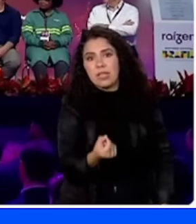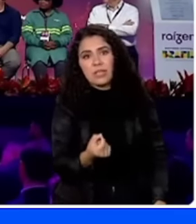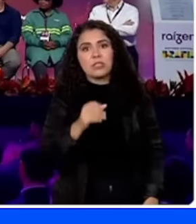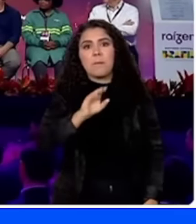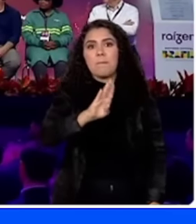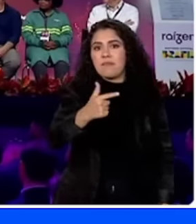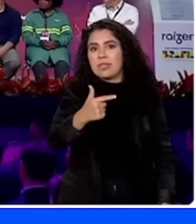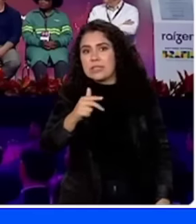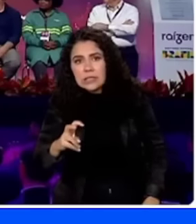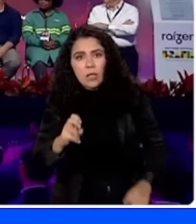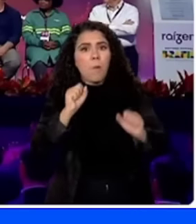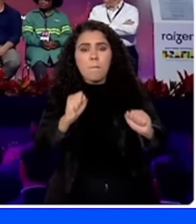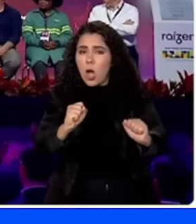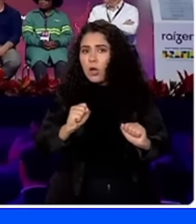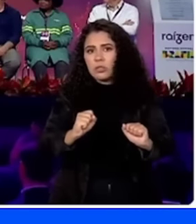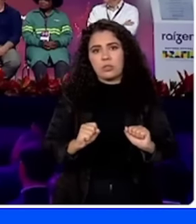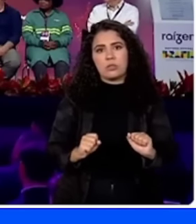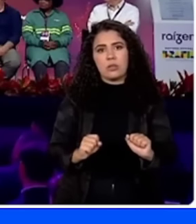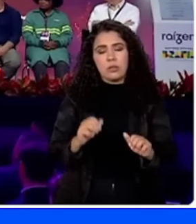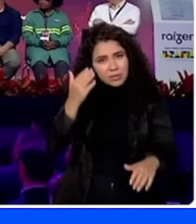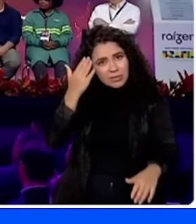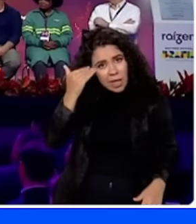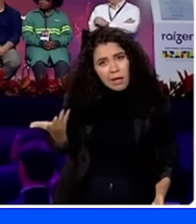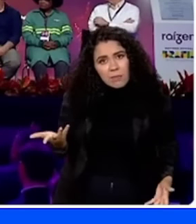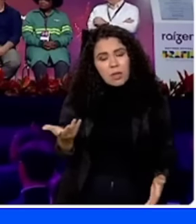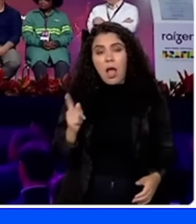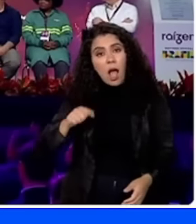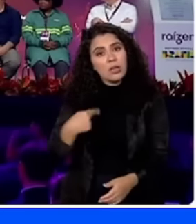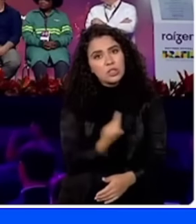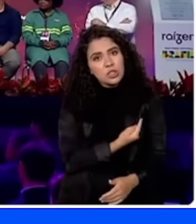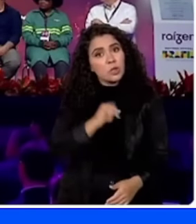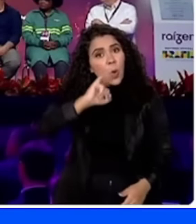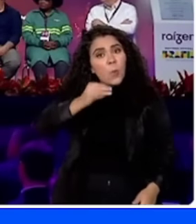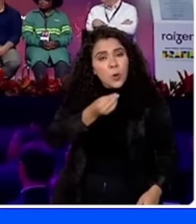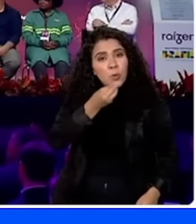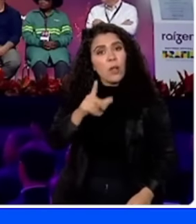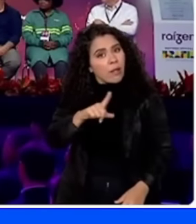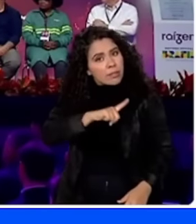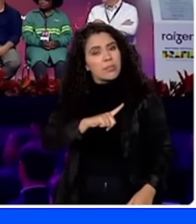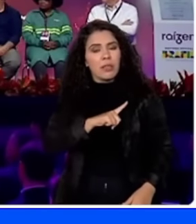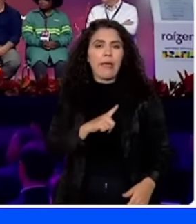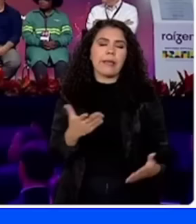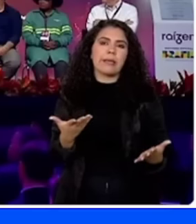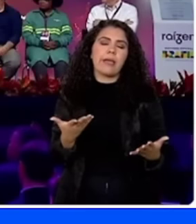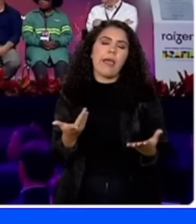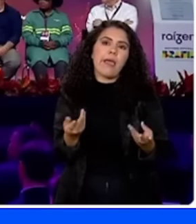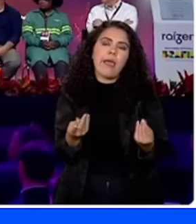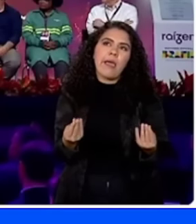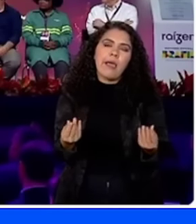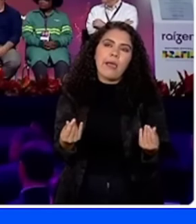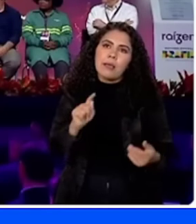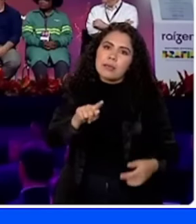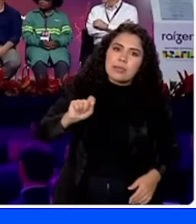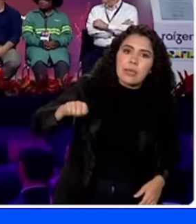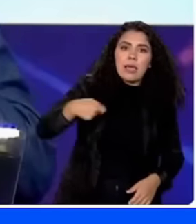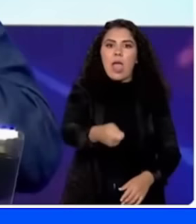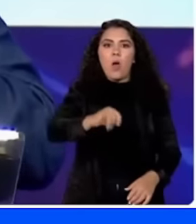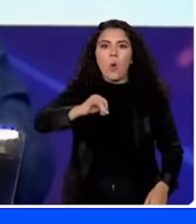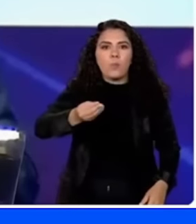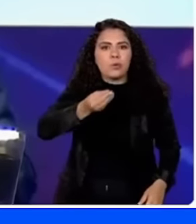B25. Sabe? Então, nós temos uma oportunidade que eu diria é uma